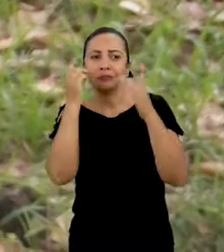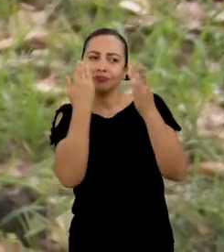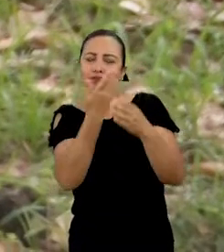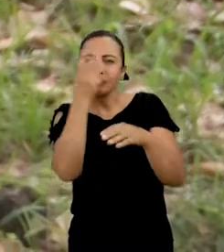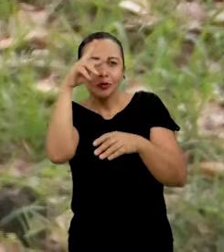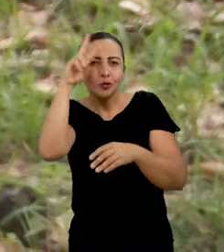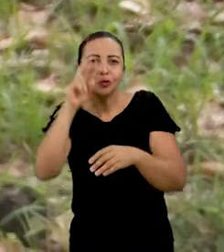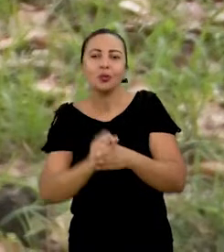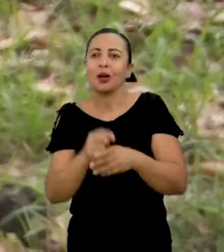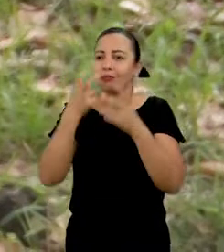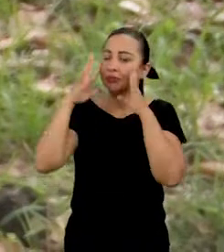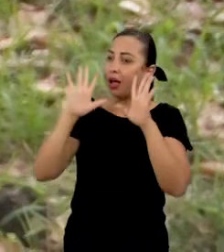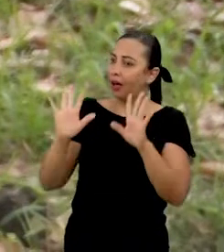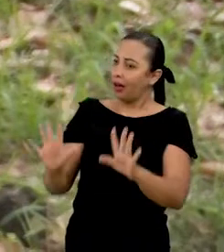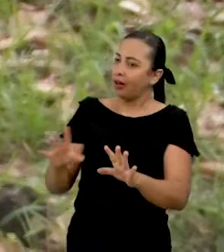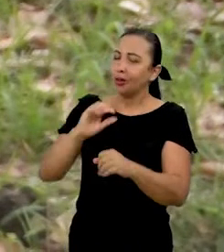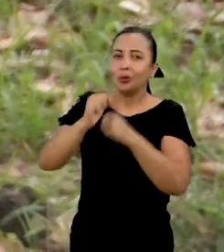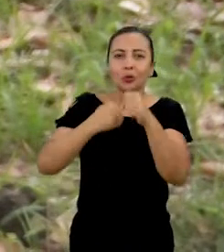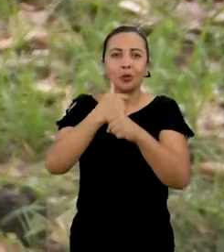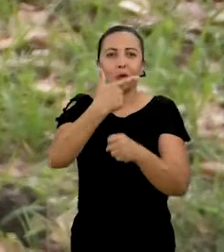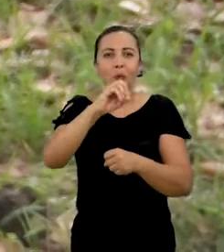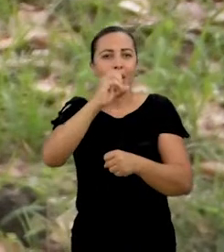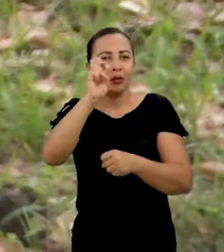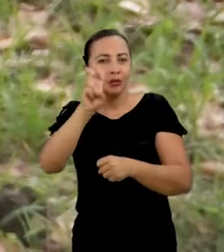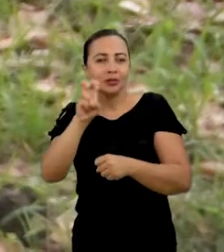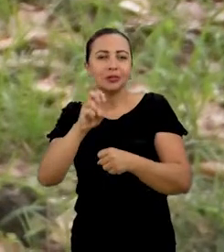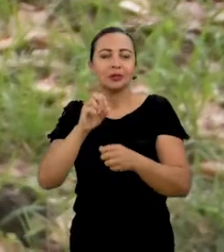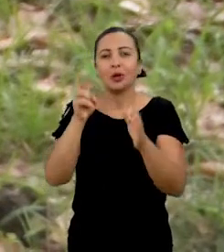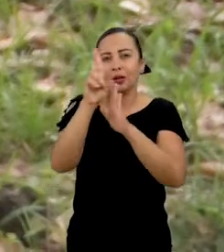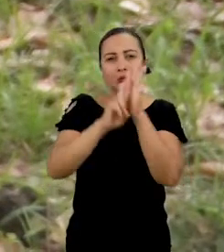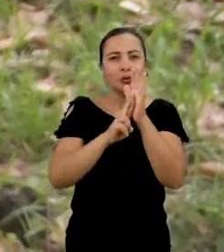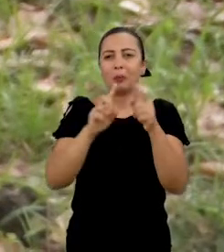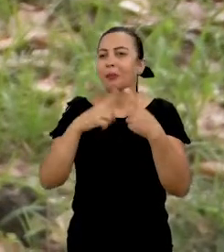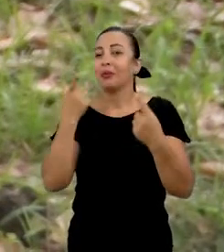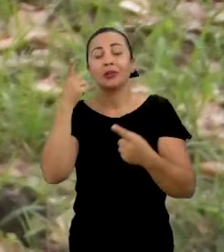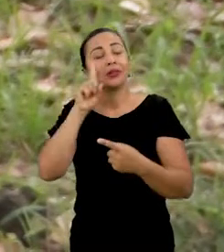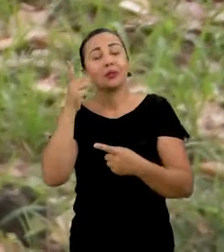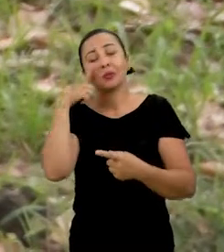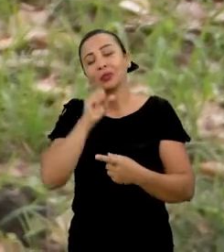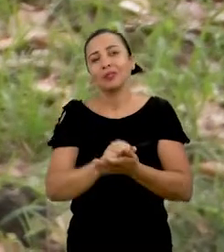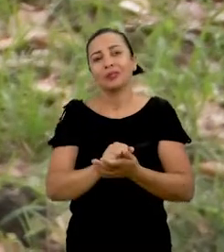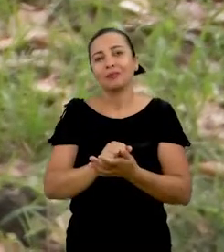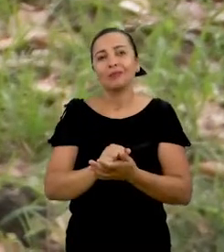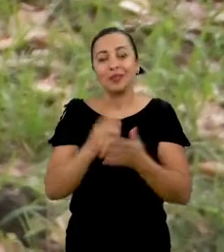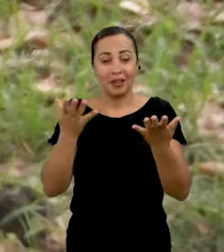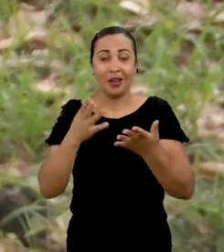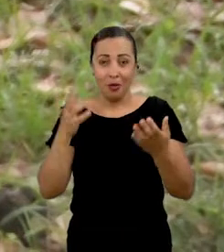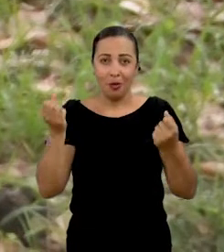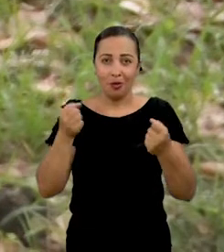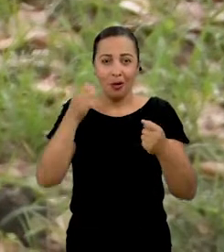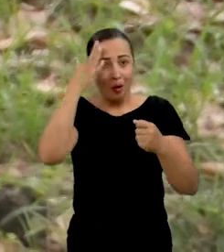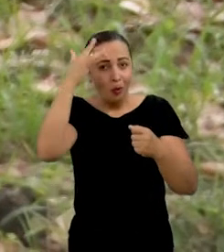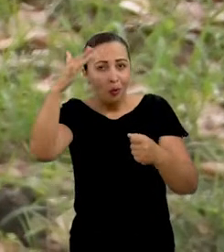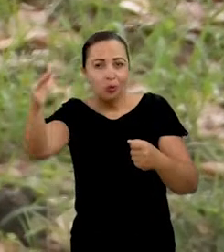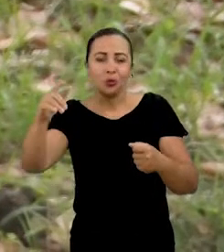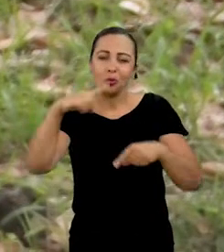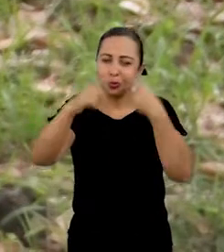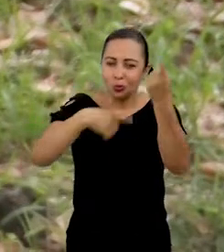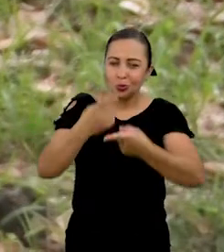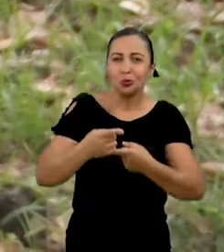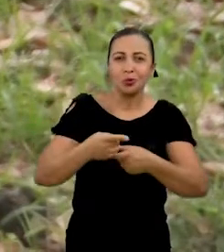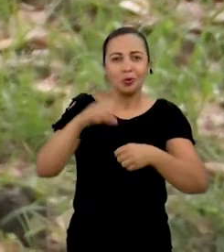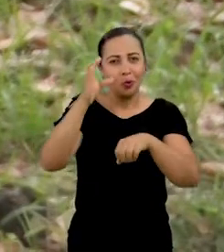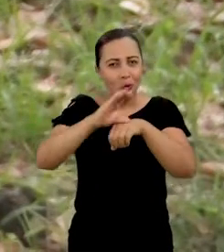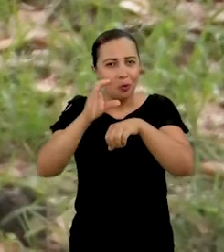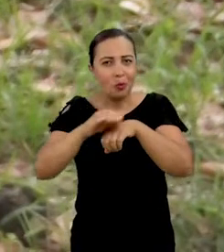uma estudante de jornalismo em 2005, que tentou registrar o trabalho deles. Sem êxito até então, ela conseguiu ressuscitar o sonho